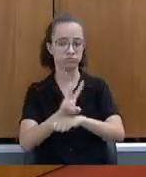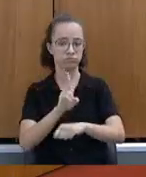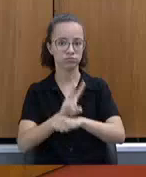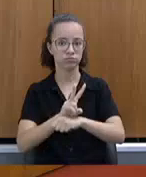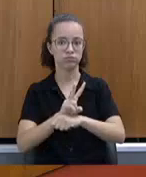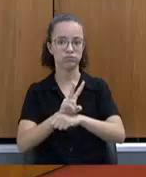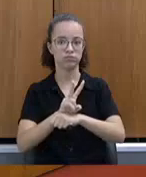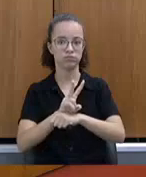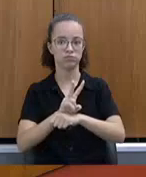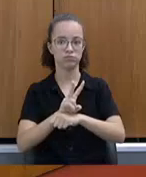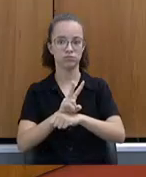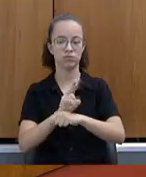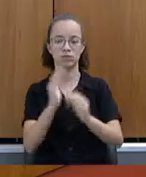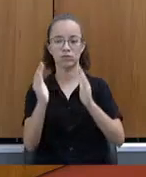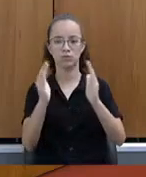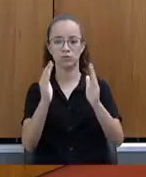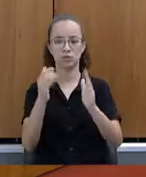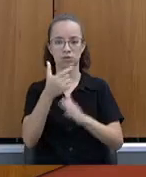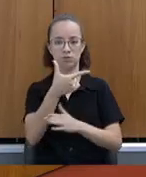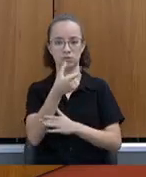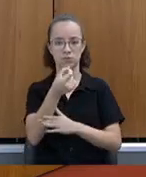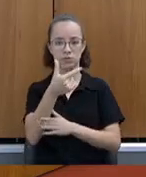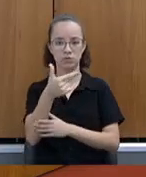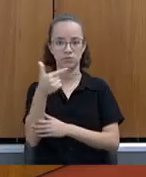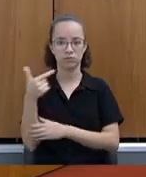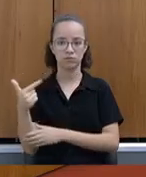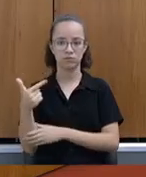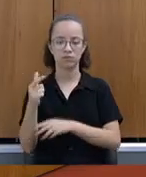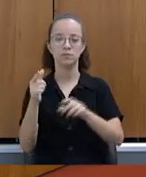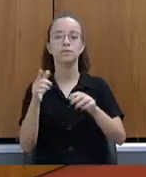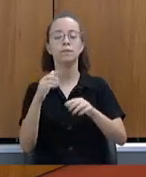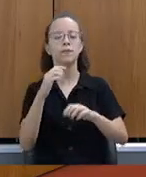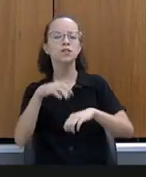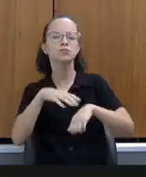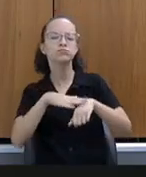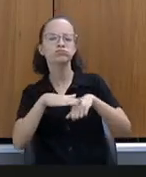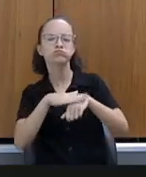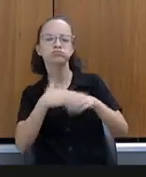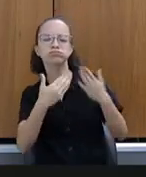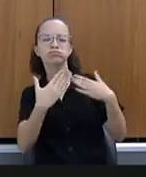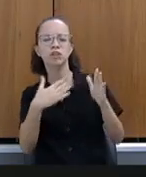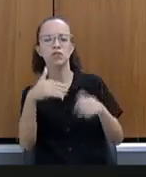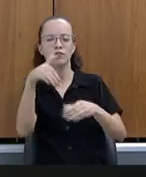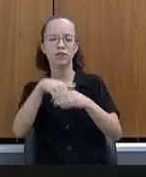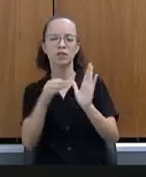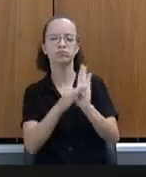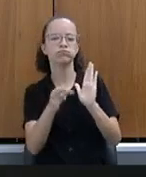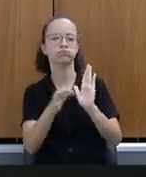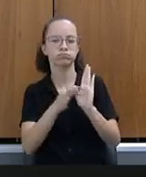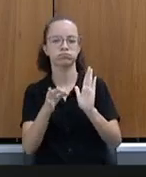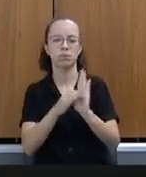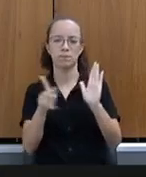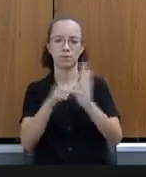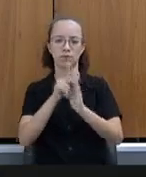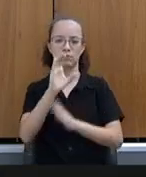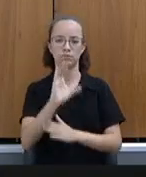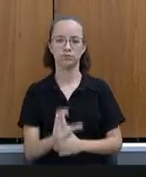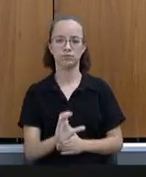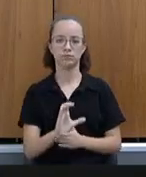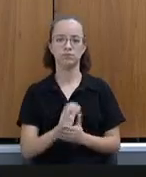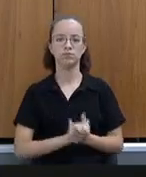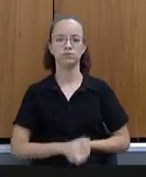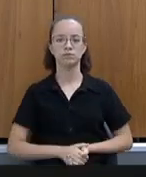exercício de 2022 e de discutir e votar proposições das comissões